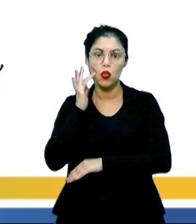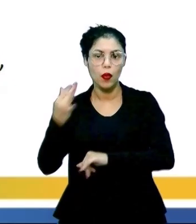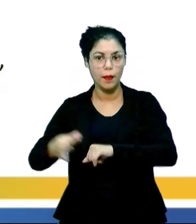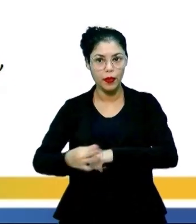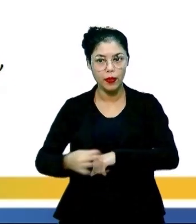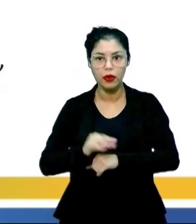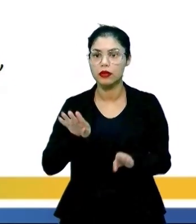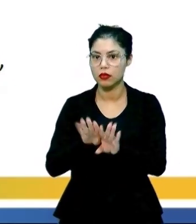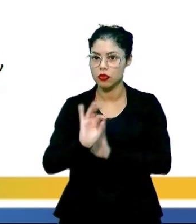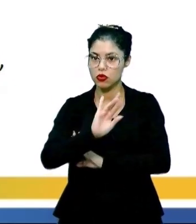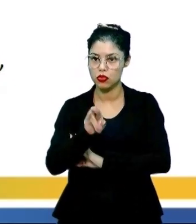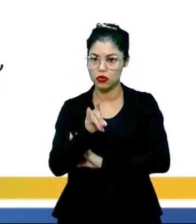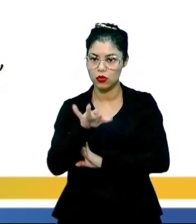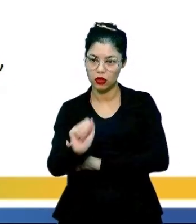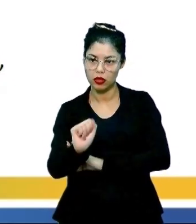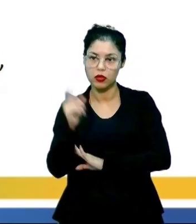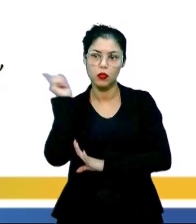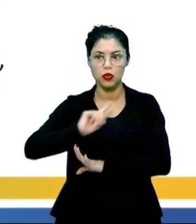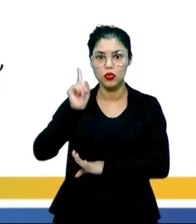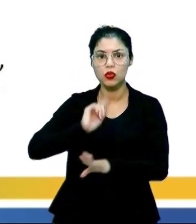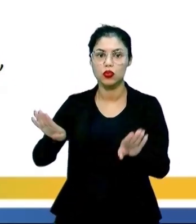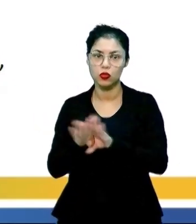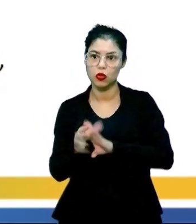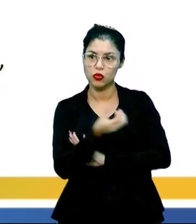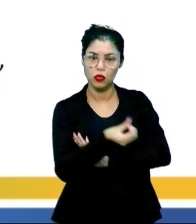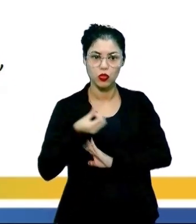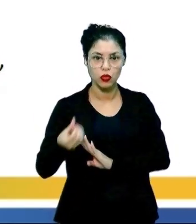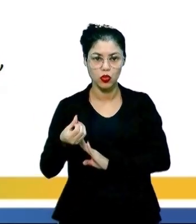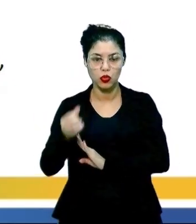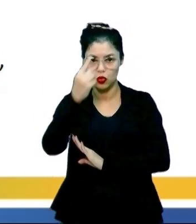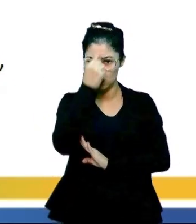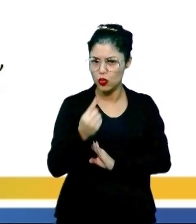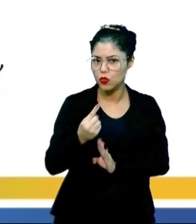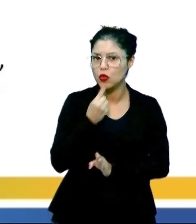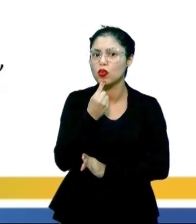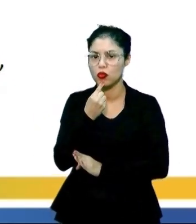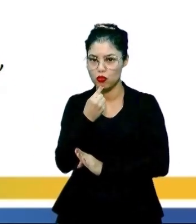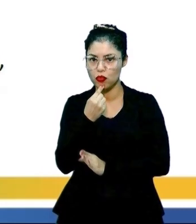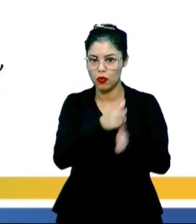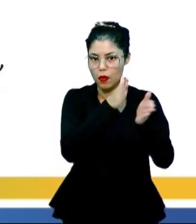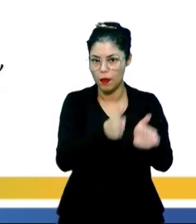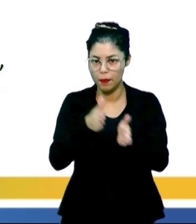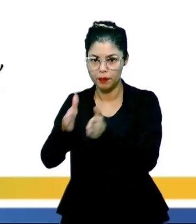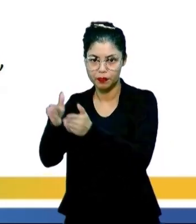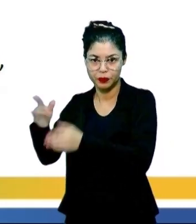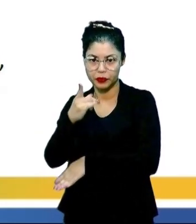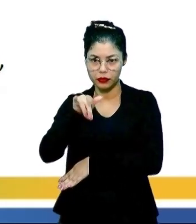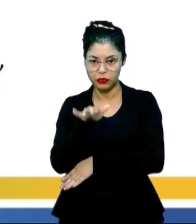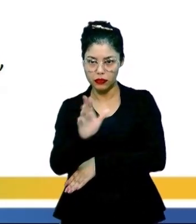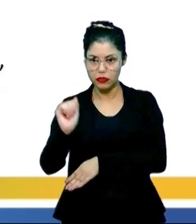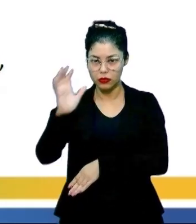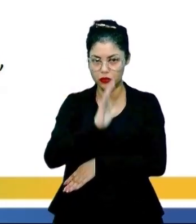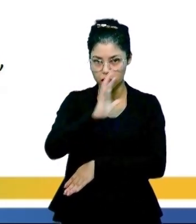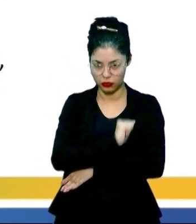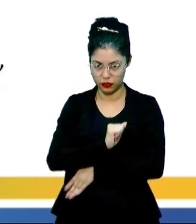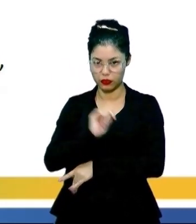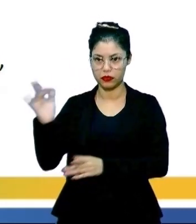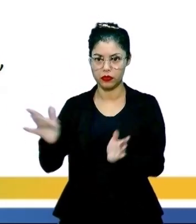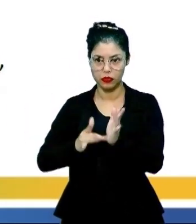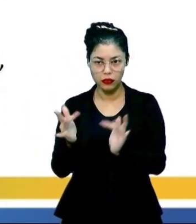e em São João del Rei, Minas Gerais, as 66 imagens de cedro dos passos da Paixão de Cristo